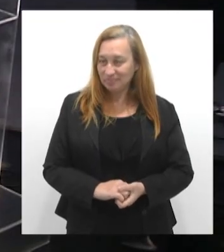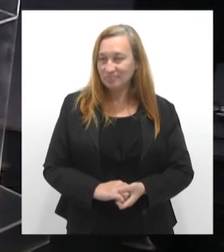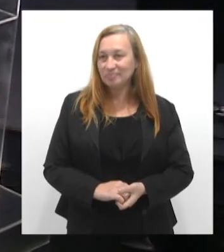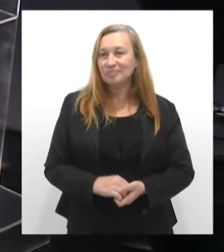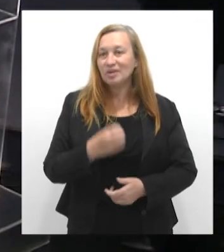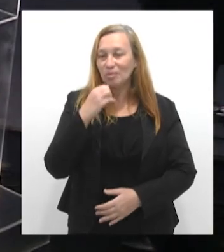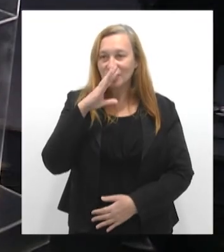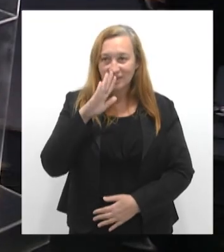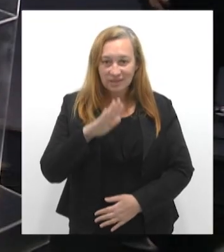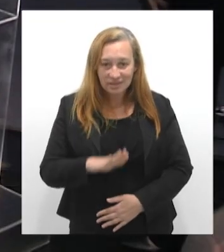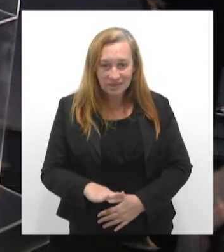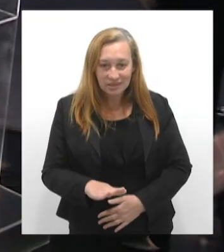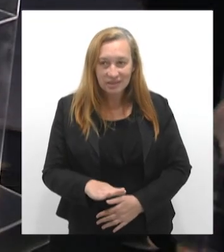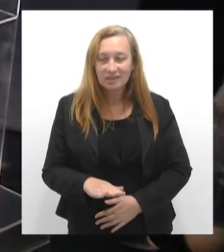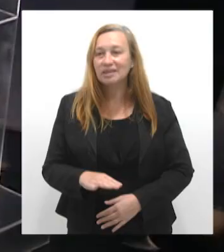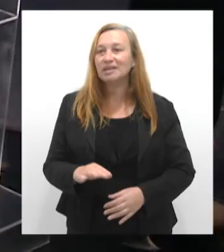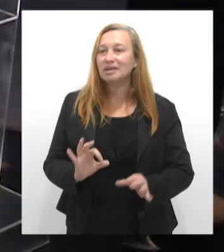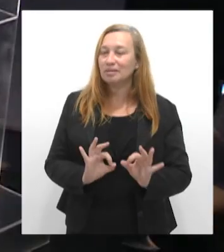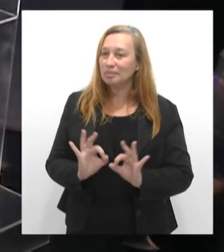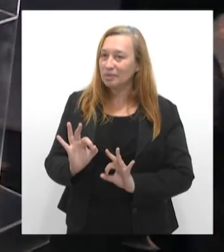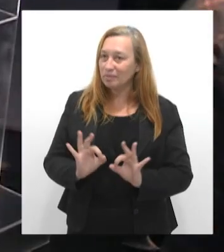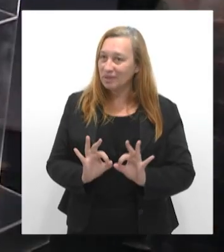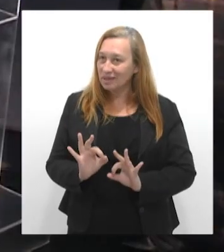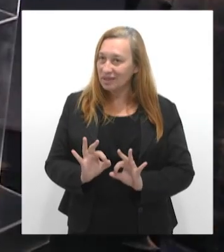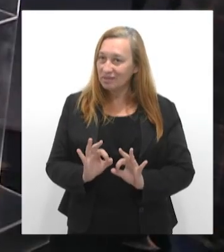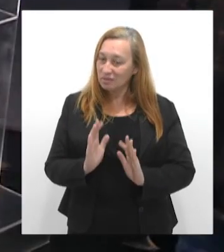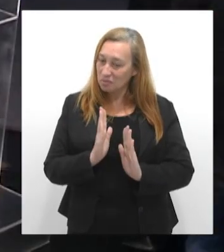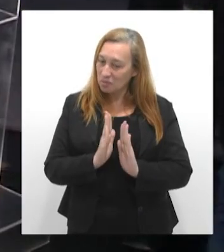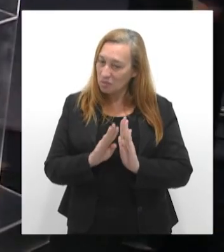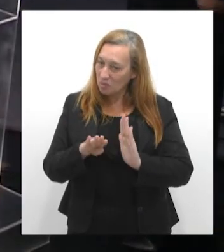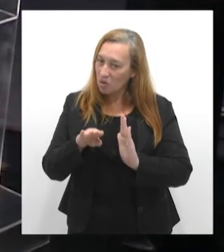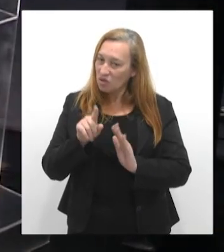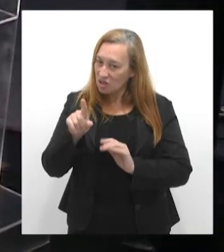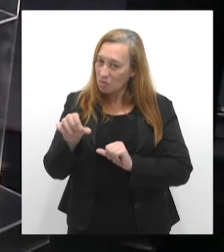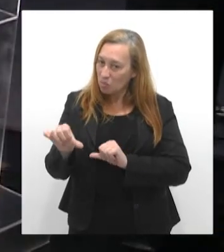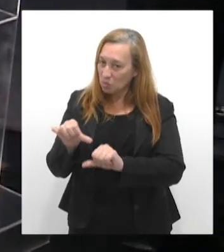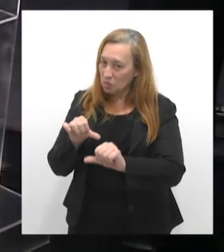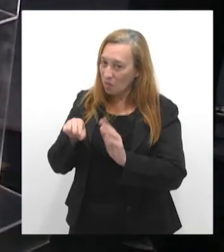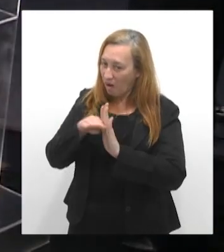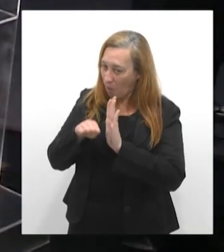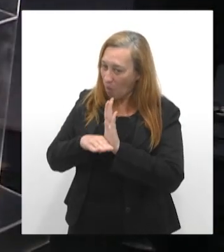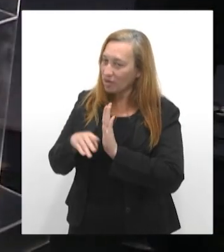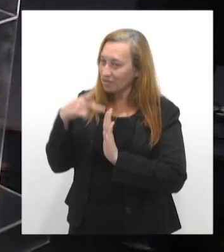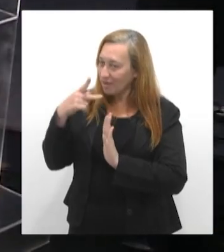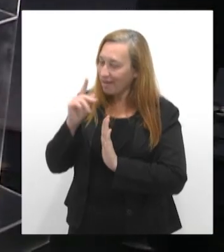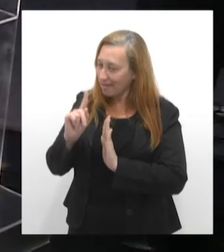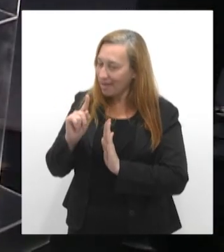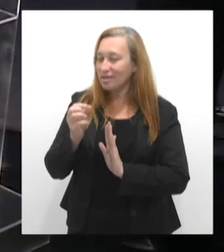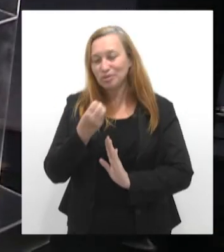Boa tarde. Eu reparei aqui que você mudou a ordem do negócio aí, mas está tudo bem.